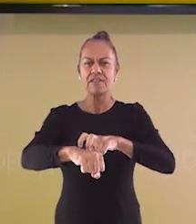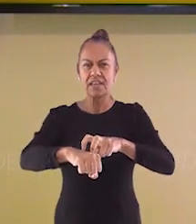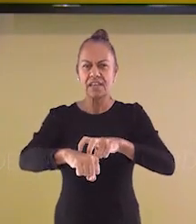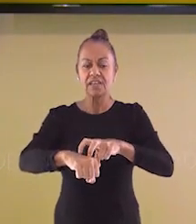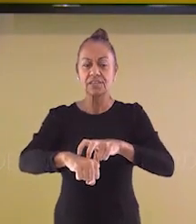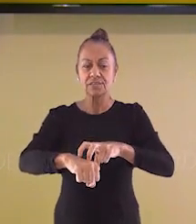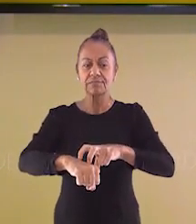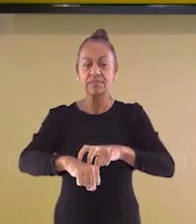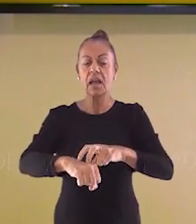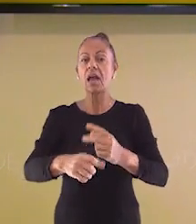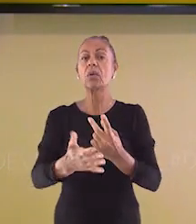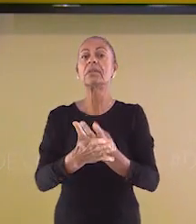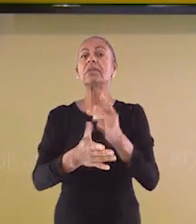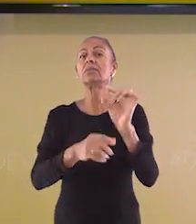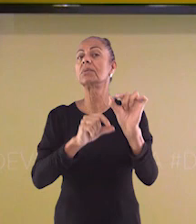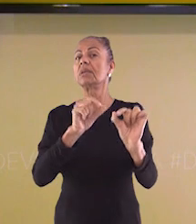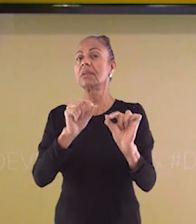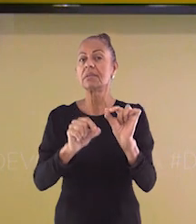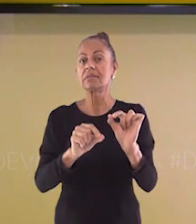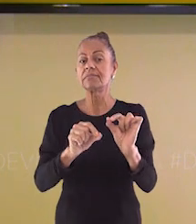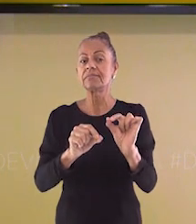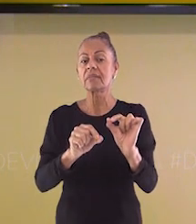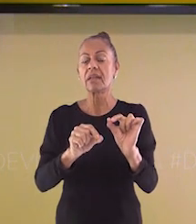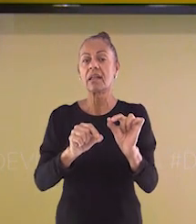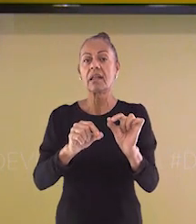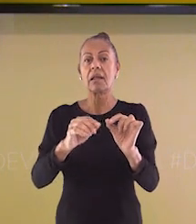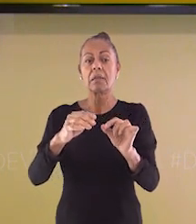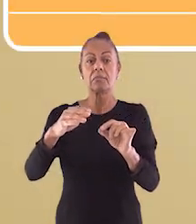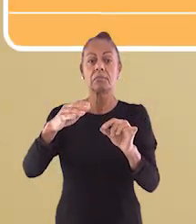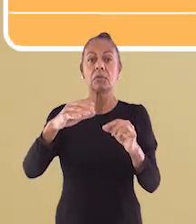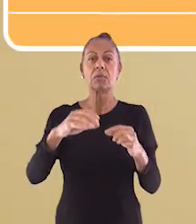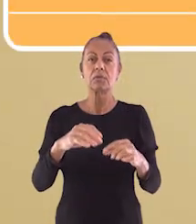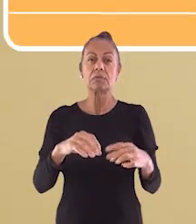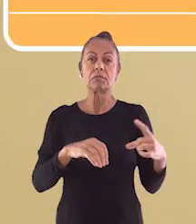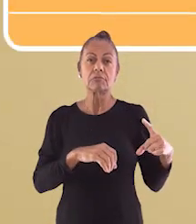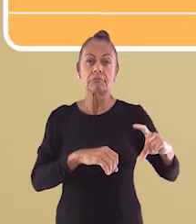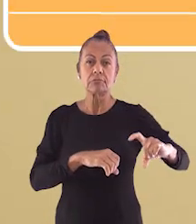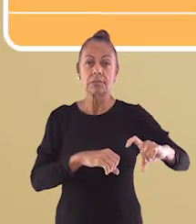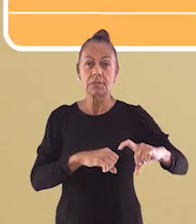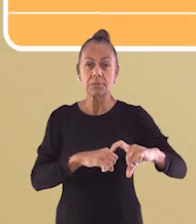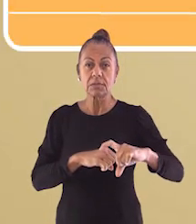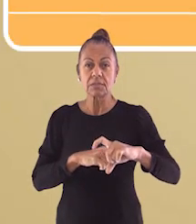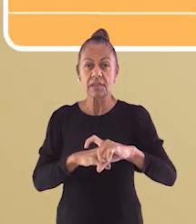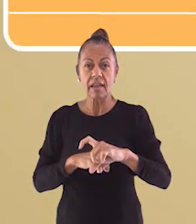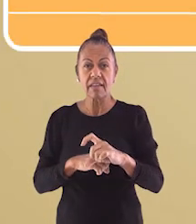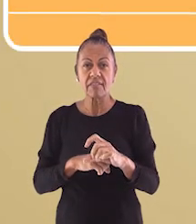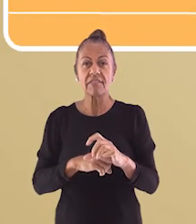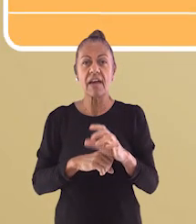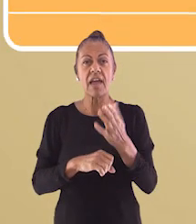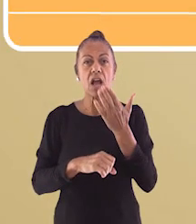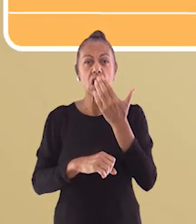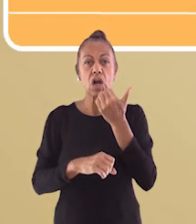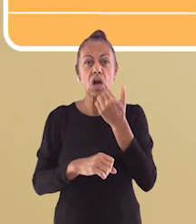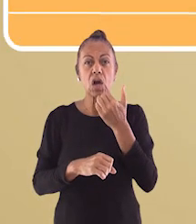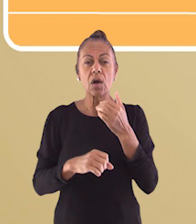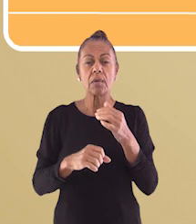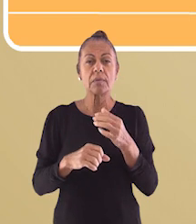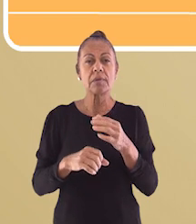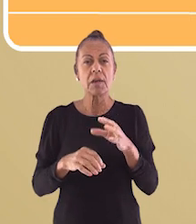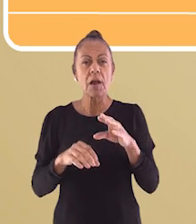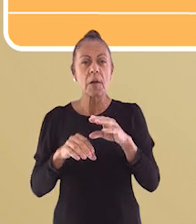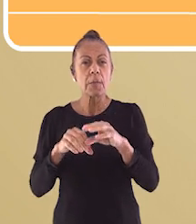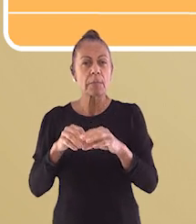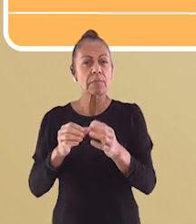rio, eles são consumidos primeiramente por micro-organismos, né? Seres muito pequenos que estão ali, que são